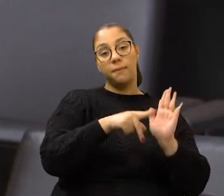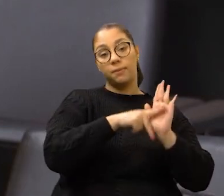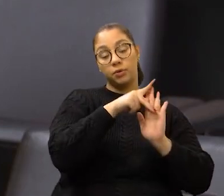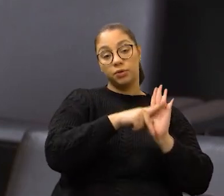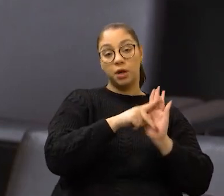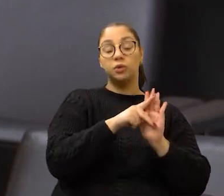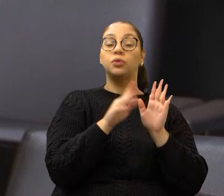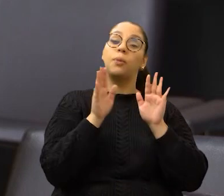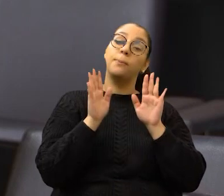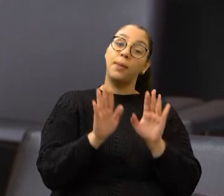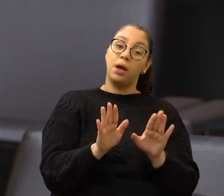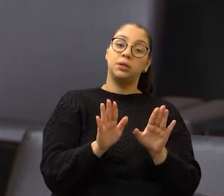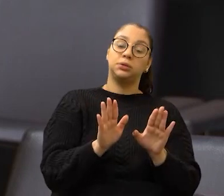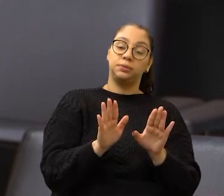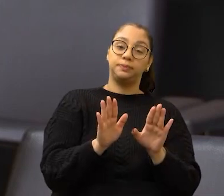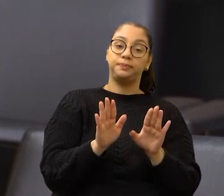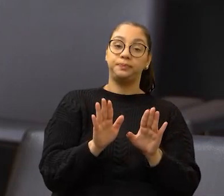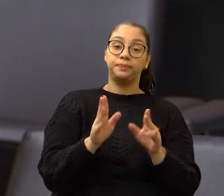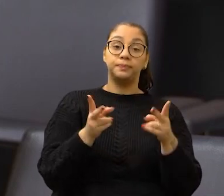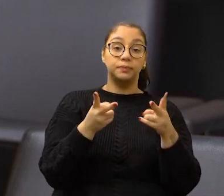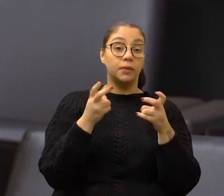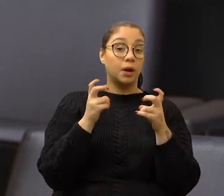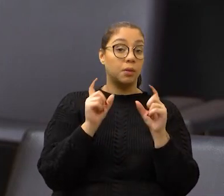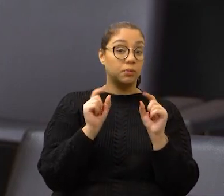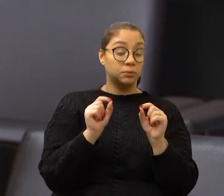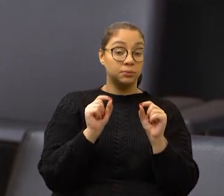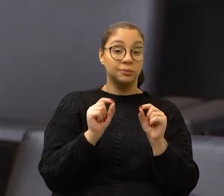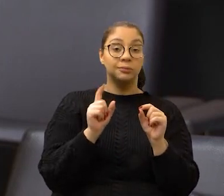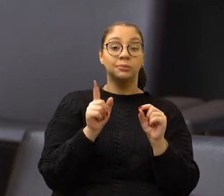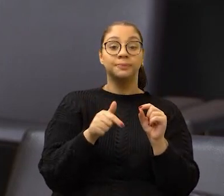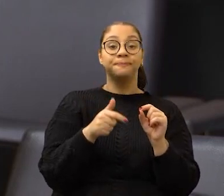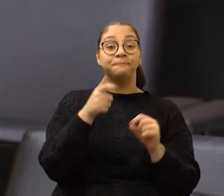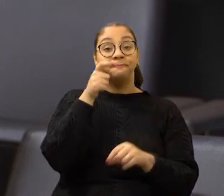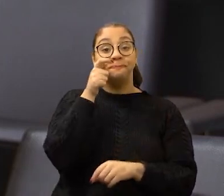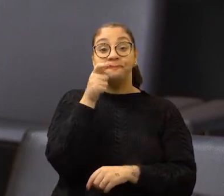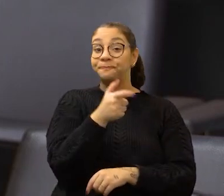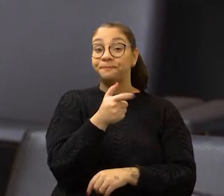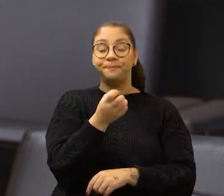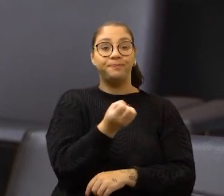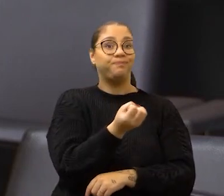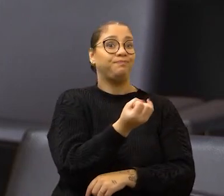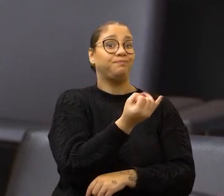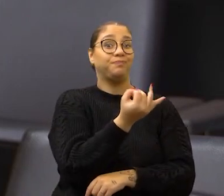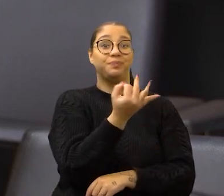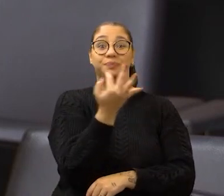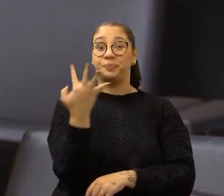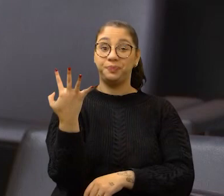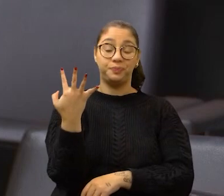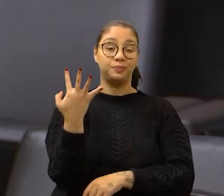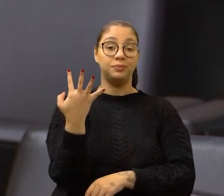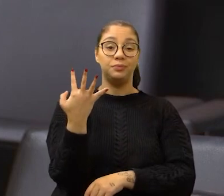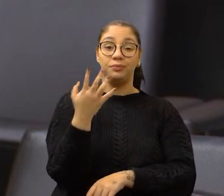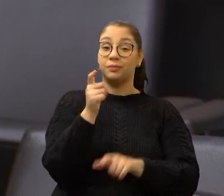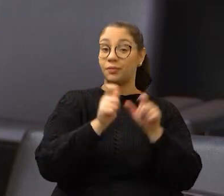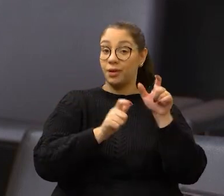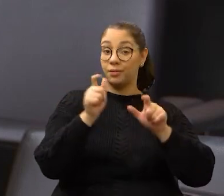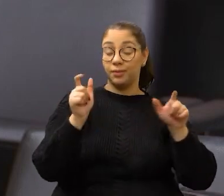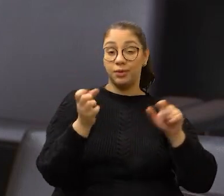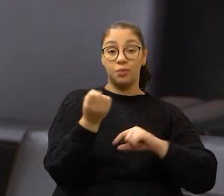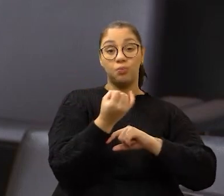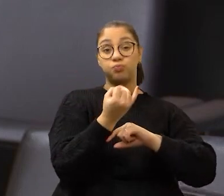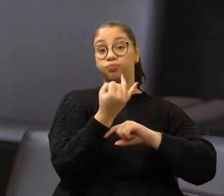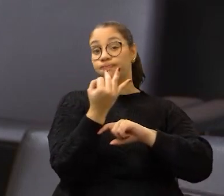mediante projeto. Porém, o que a gente vê é que os interessados são inúmeros. Muitas pessoas,